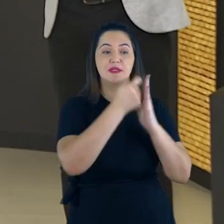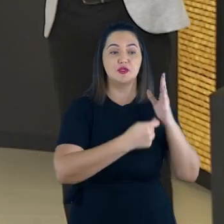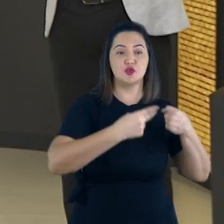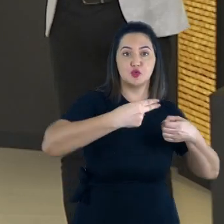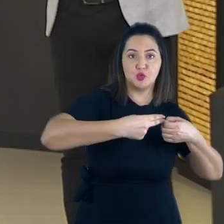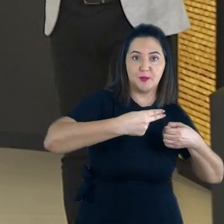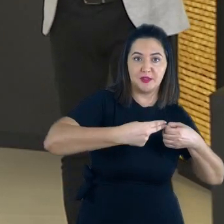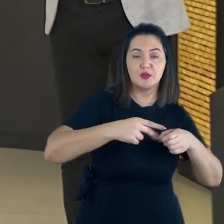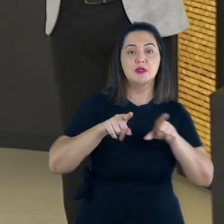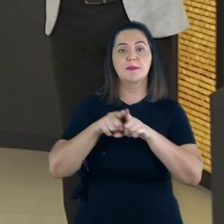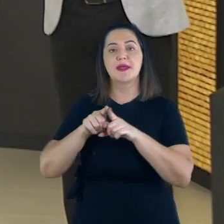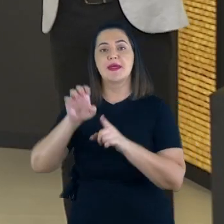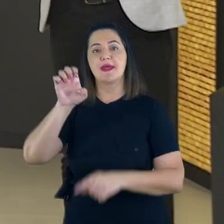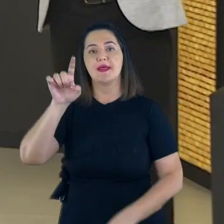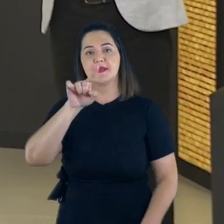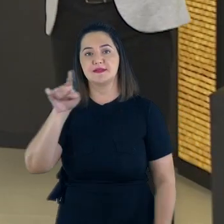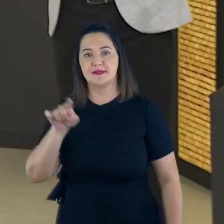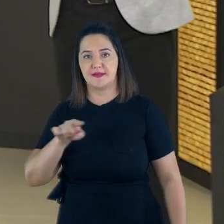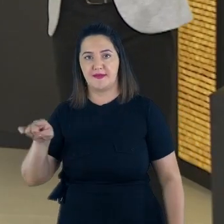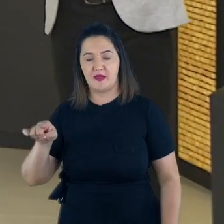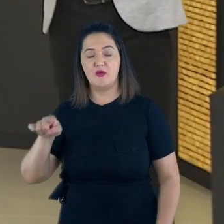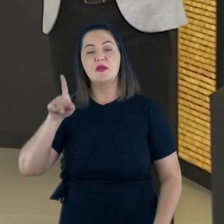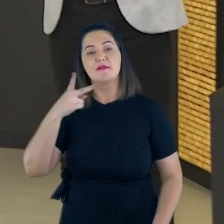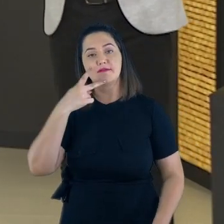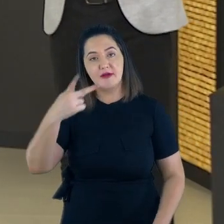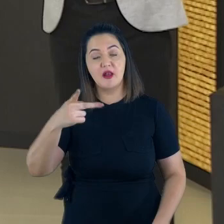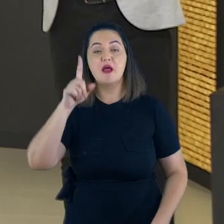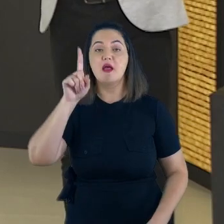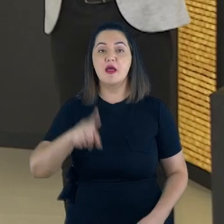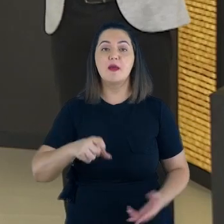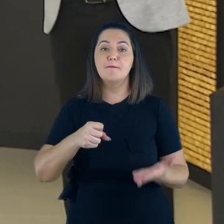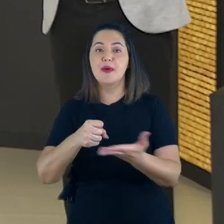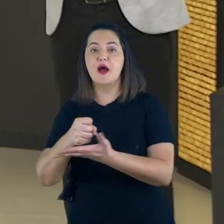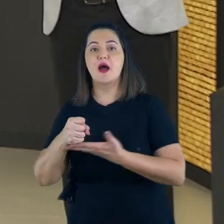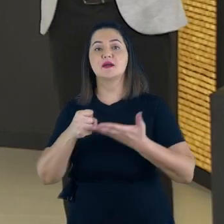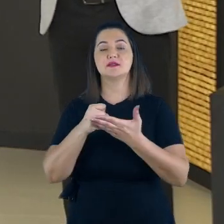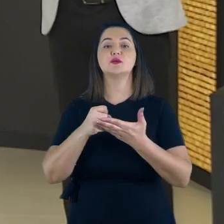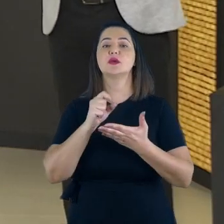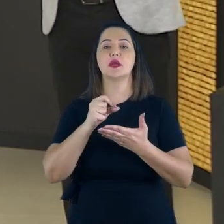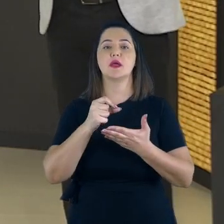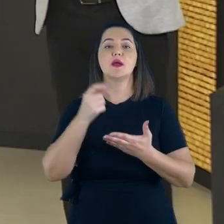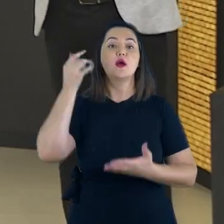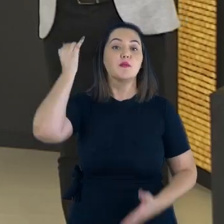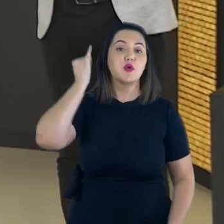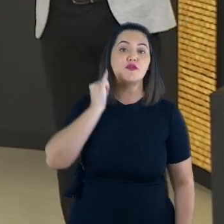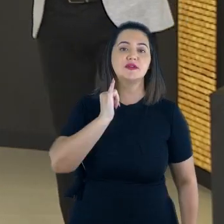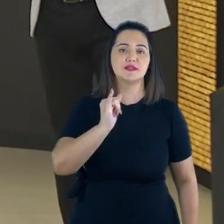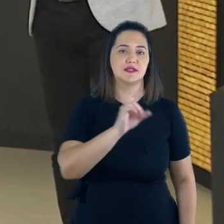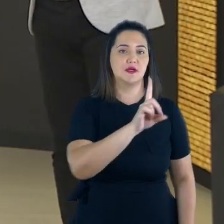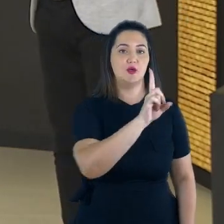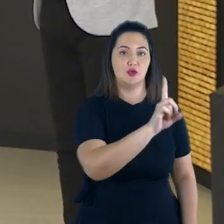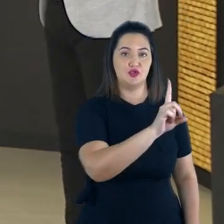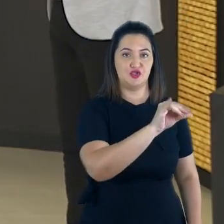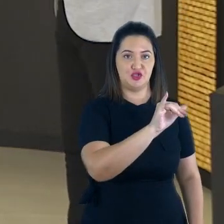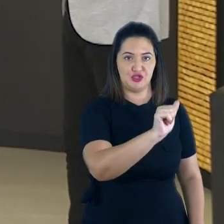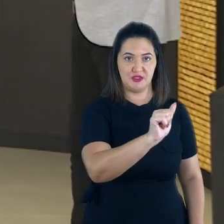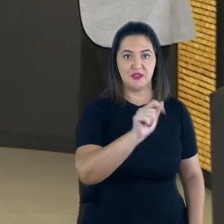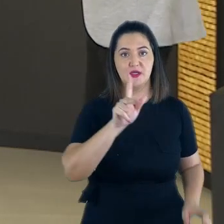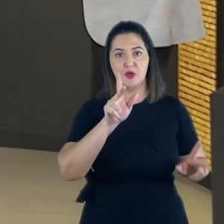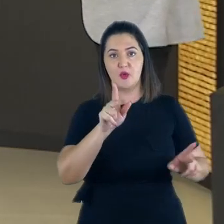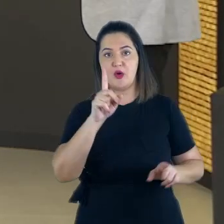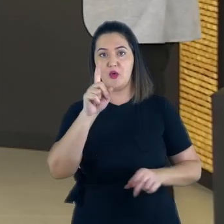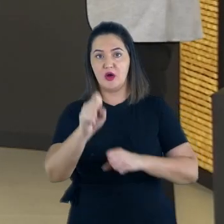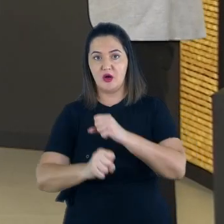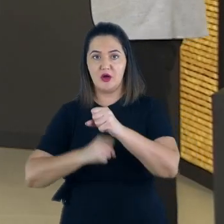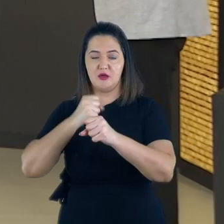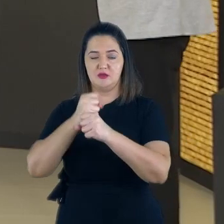de um fundamento para o princípio da profecia dia a ano. Veja o que esse teólogo escreveu. Vou colocar aqui na